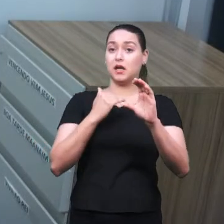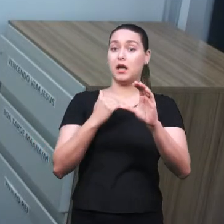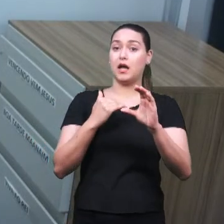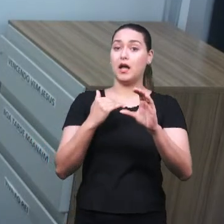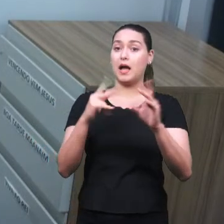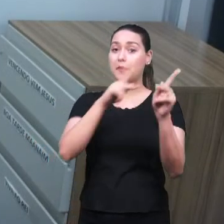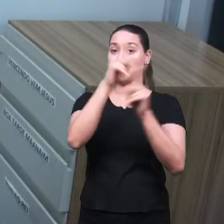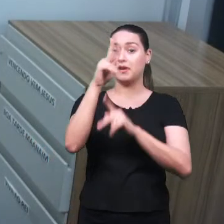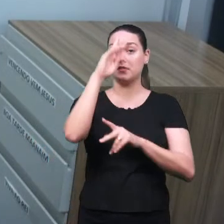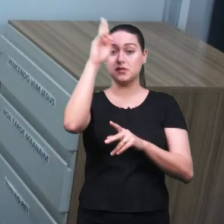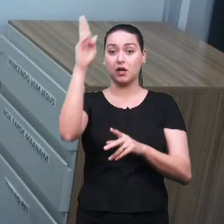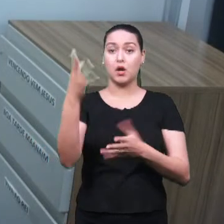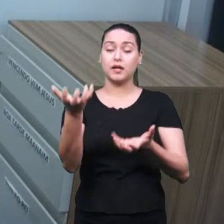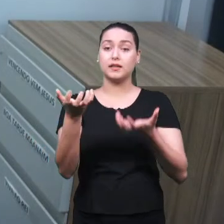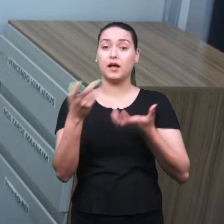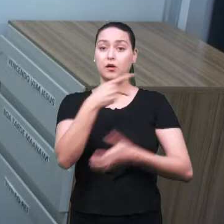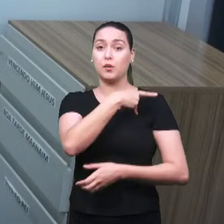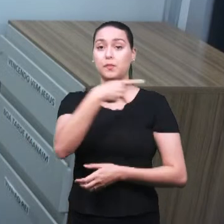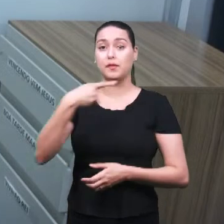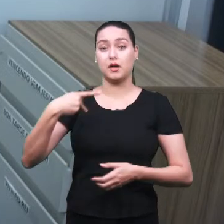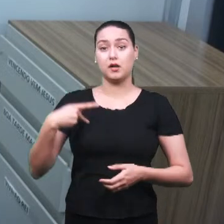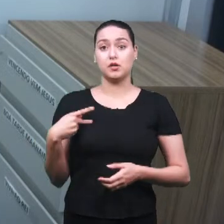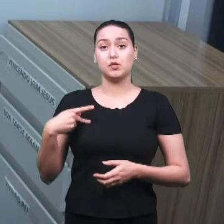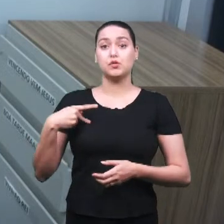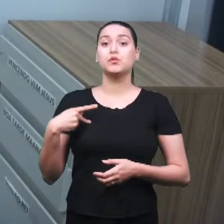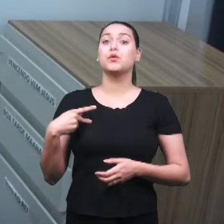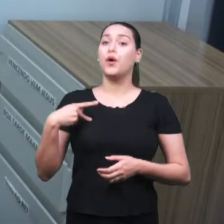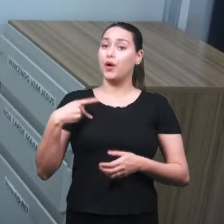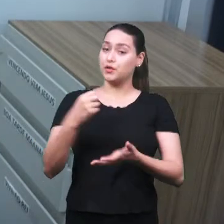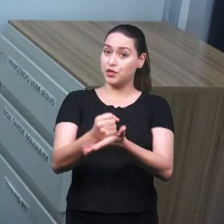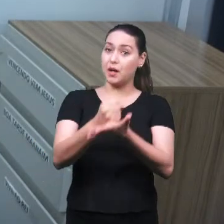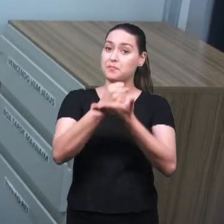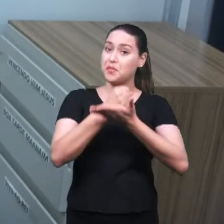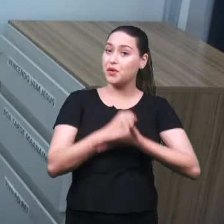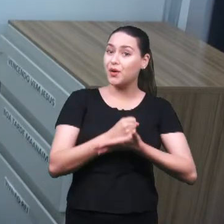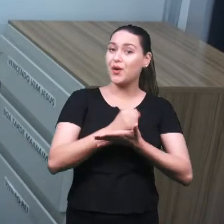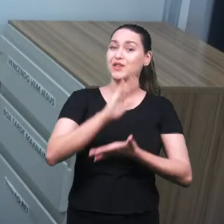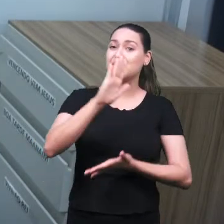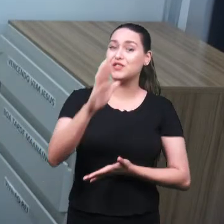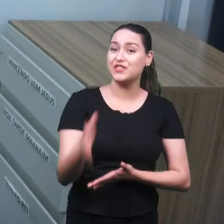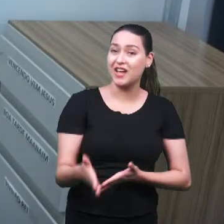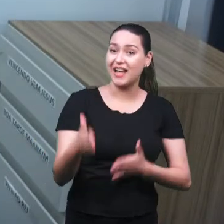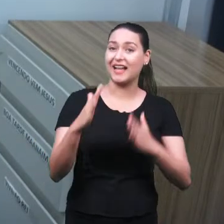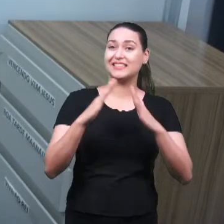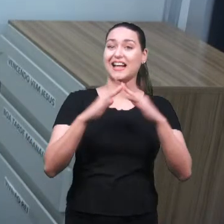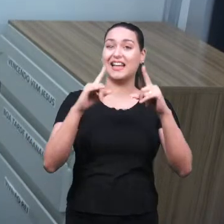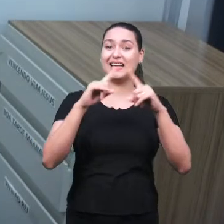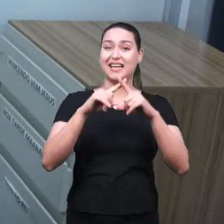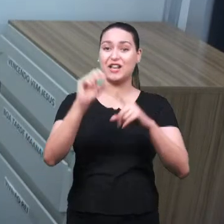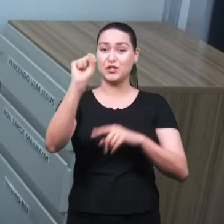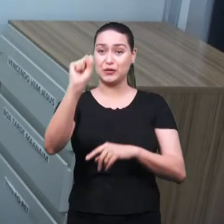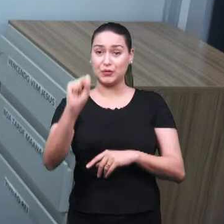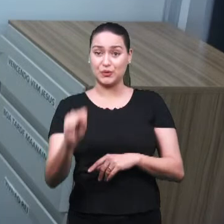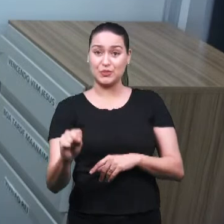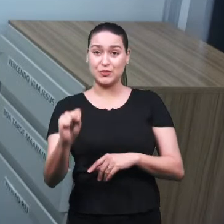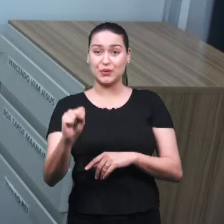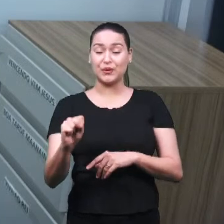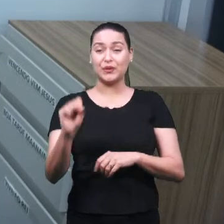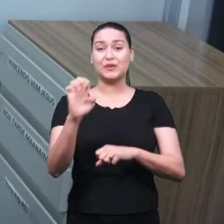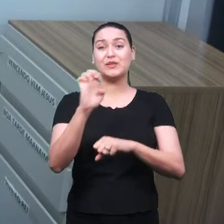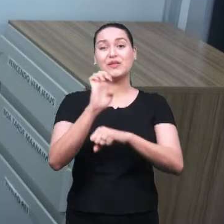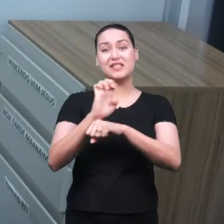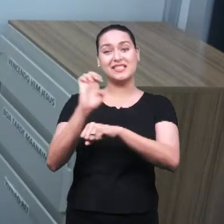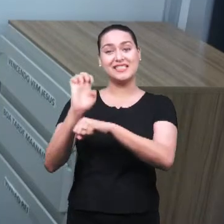Ricardo Bravin já esteve ajudando no trabalho de assistência nas igrejas aqui no sul do estado. Que bênção revê-lo. É